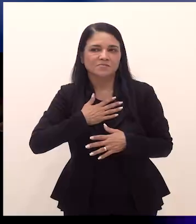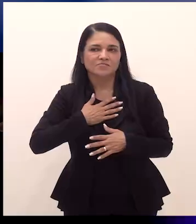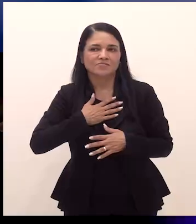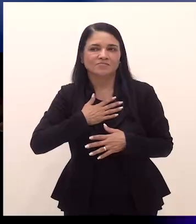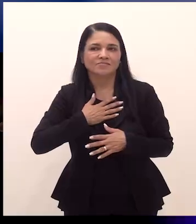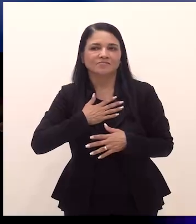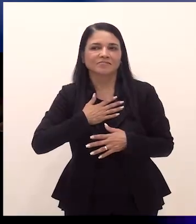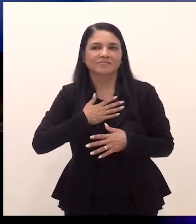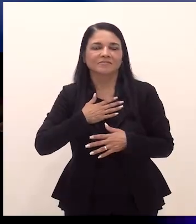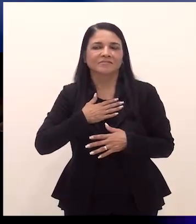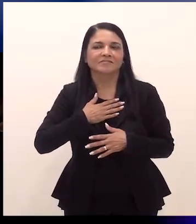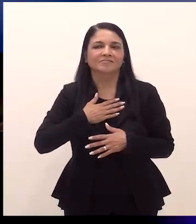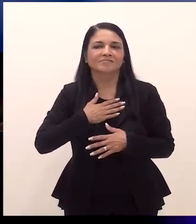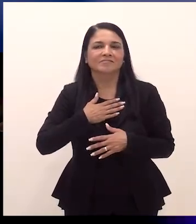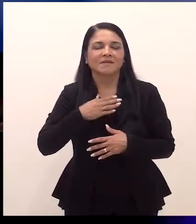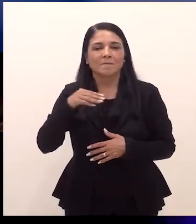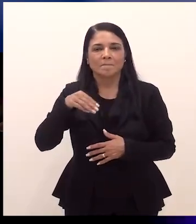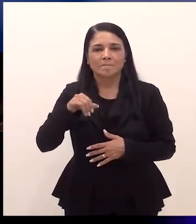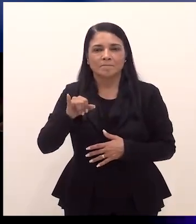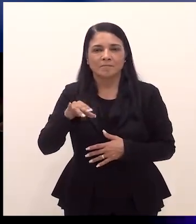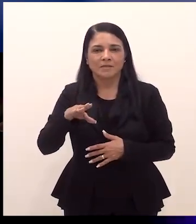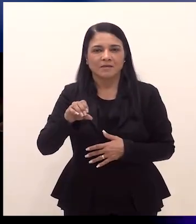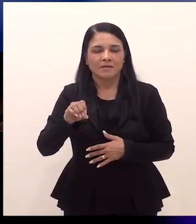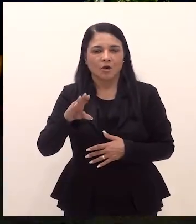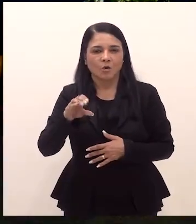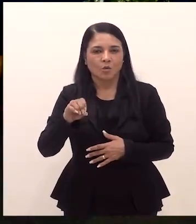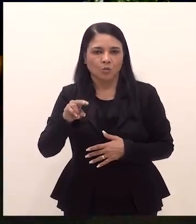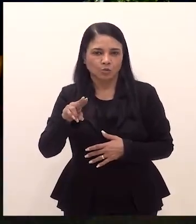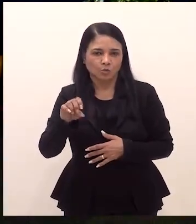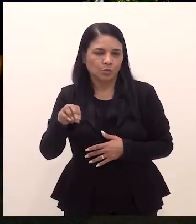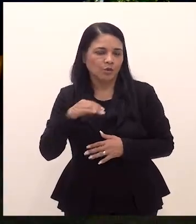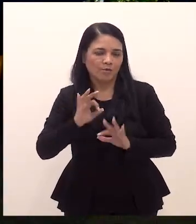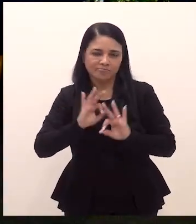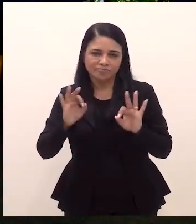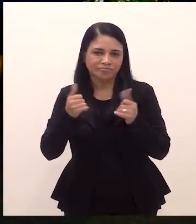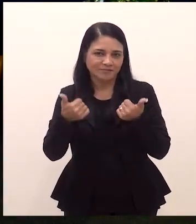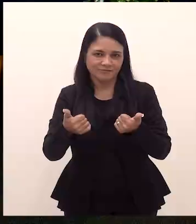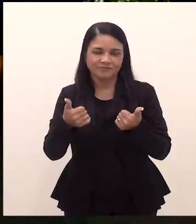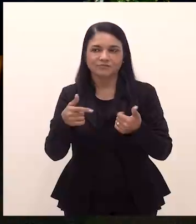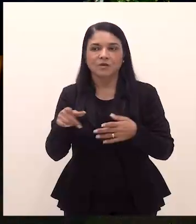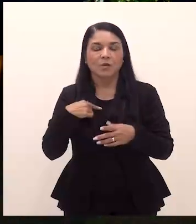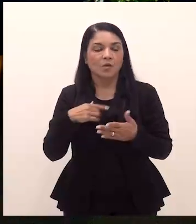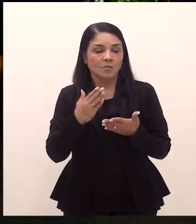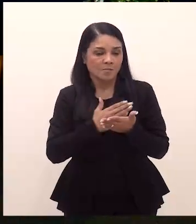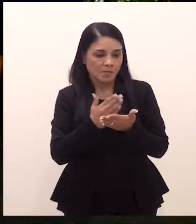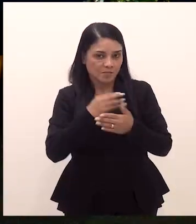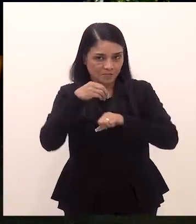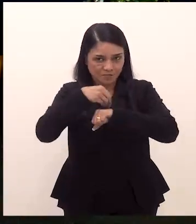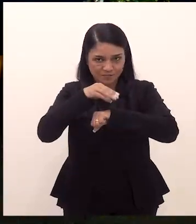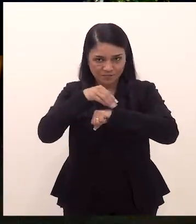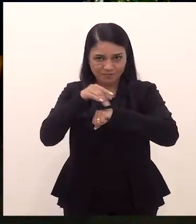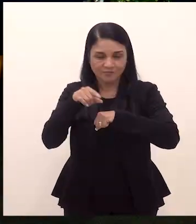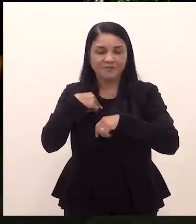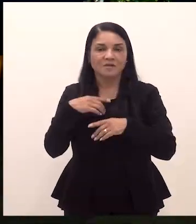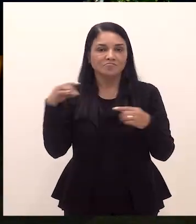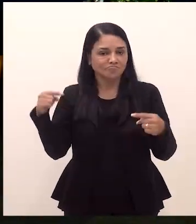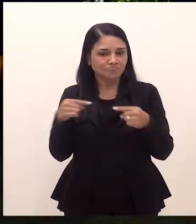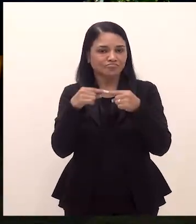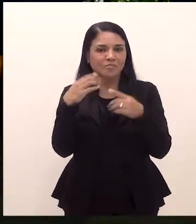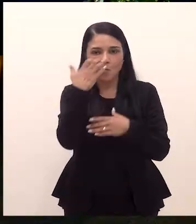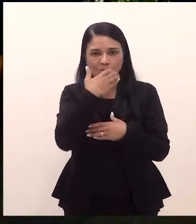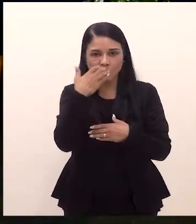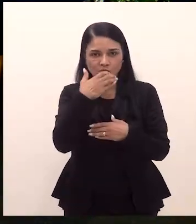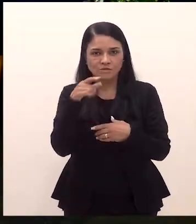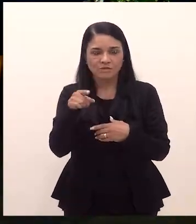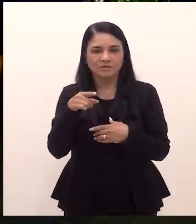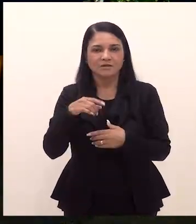mim, Mia Couto é o cara do momento. Assim. A gente falou muito em memória aqui, eu vou indicar um livro que eu acho que tem a ver com a nossa conversa, que a gente está falando de música,